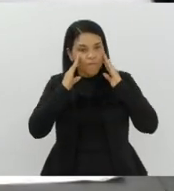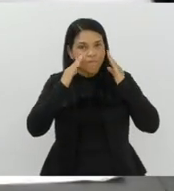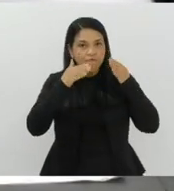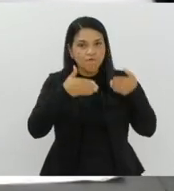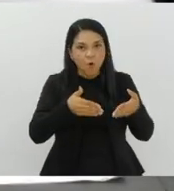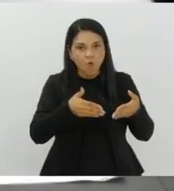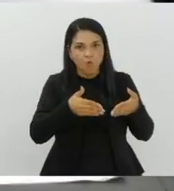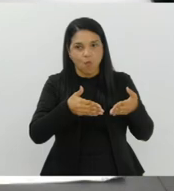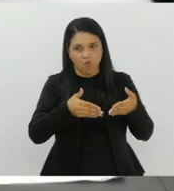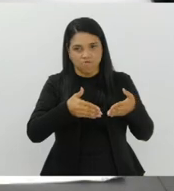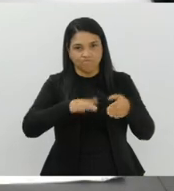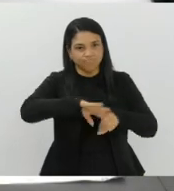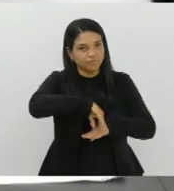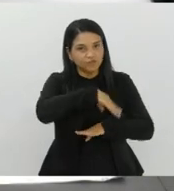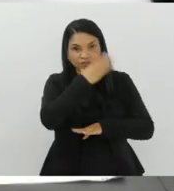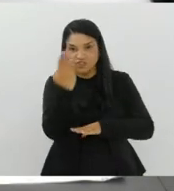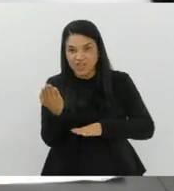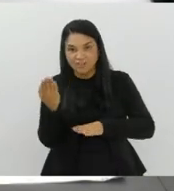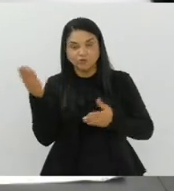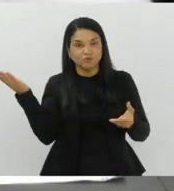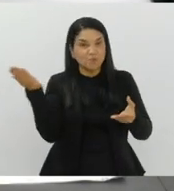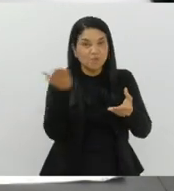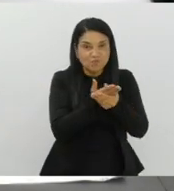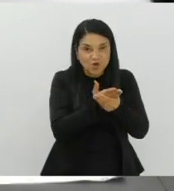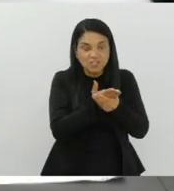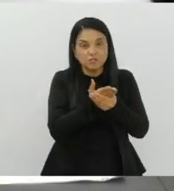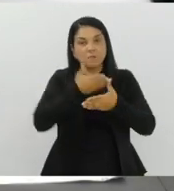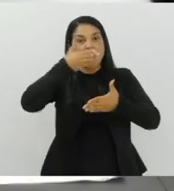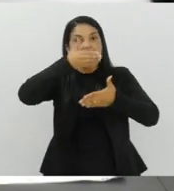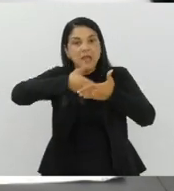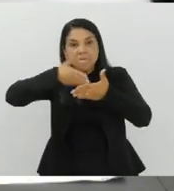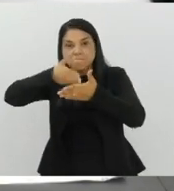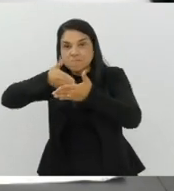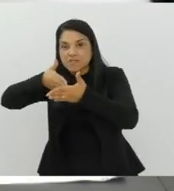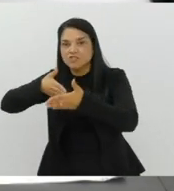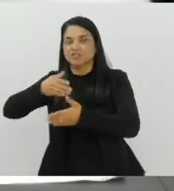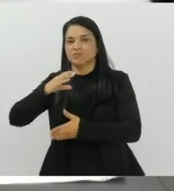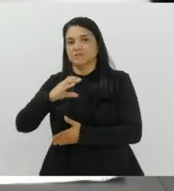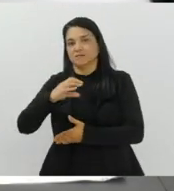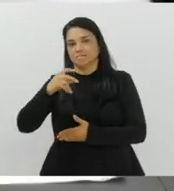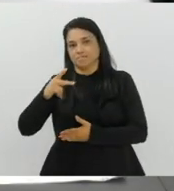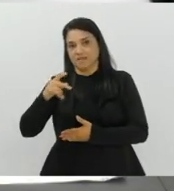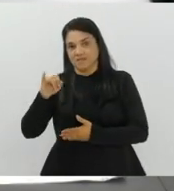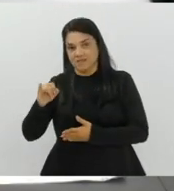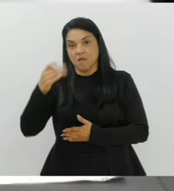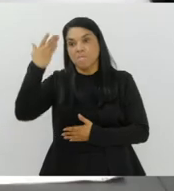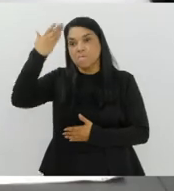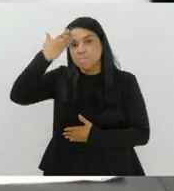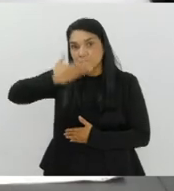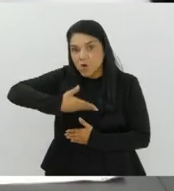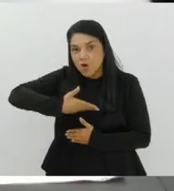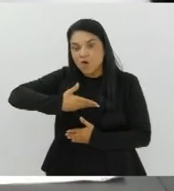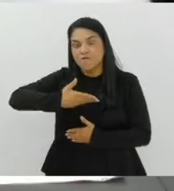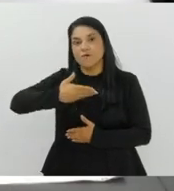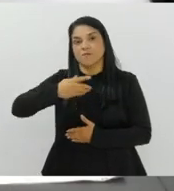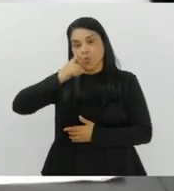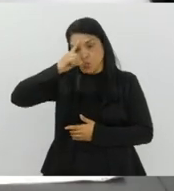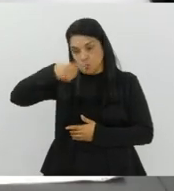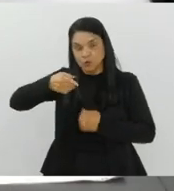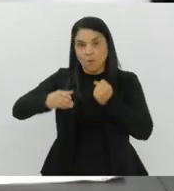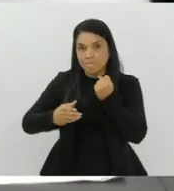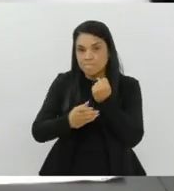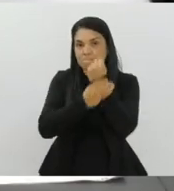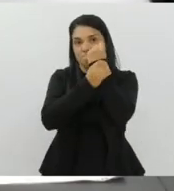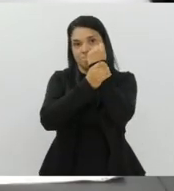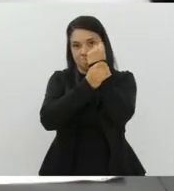diuturnamente de ações para impedir o andamento da CPI. E isto é prova do último mandado de segurança por conta